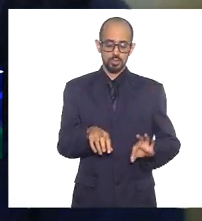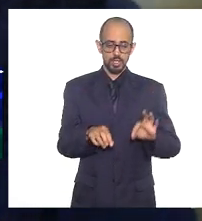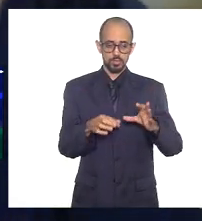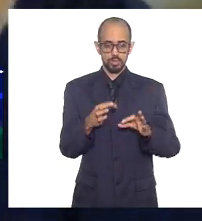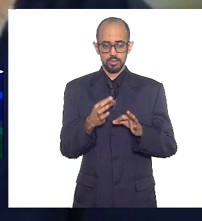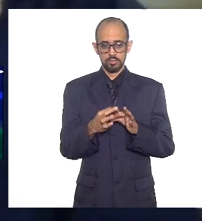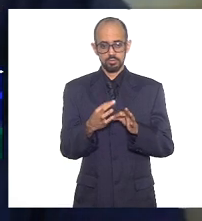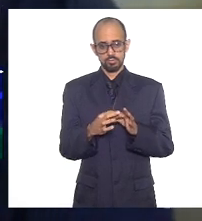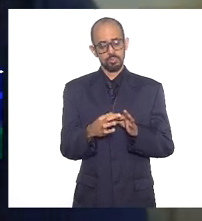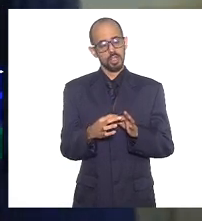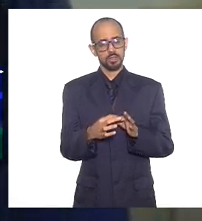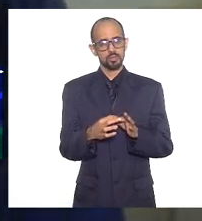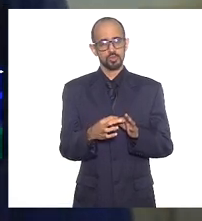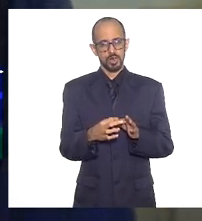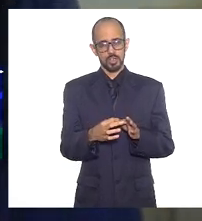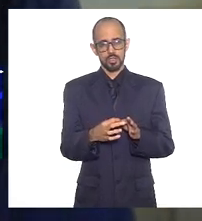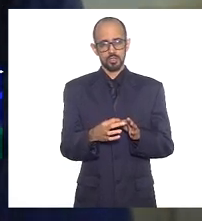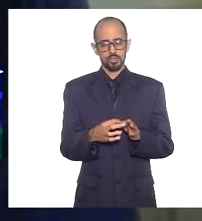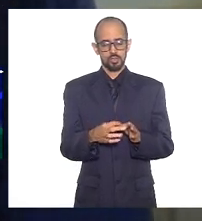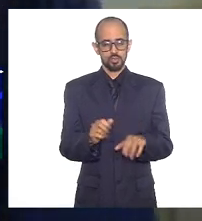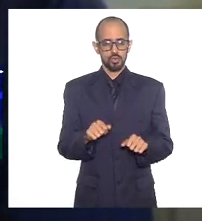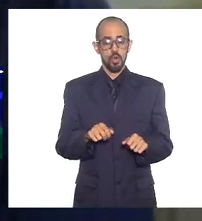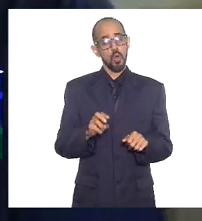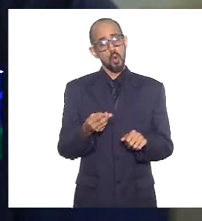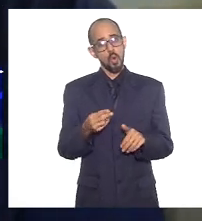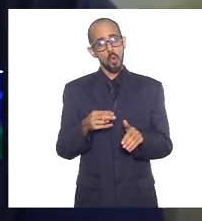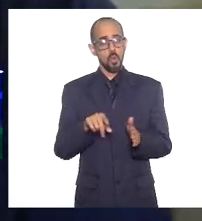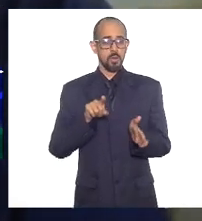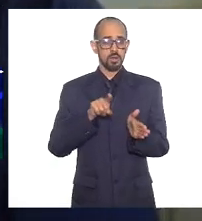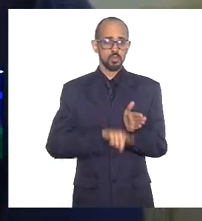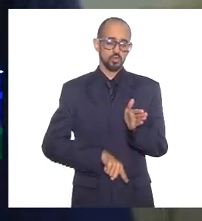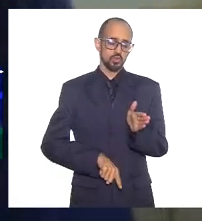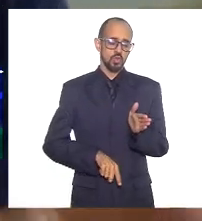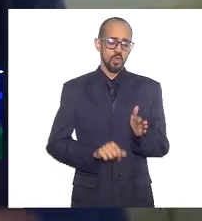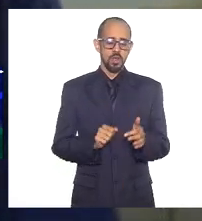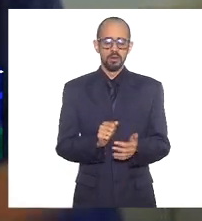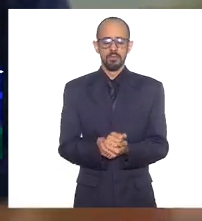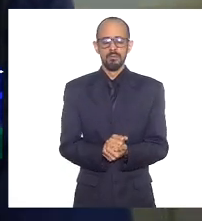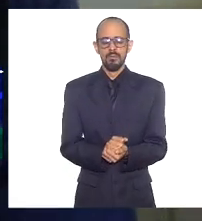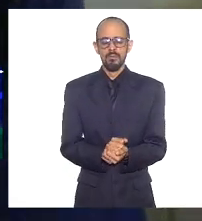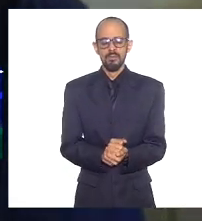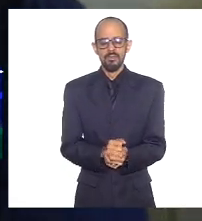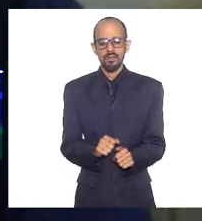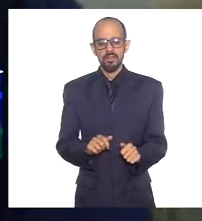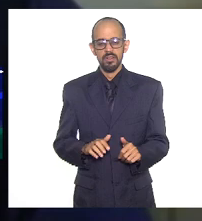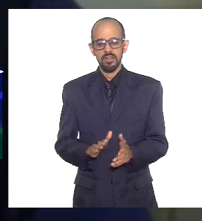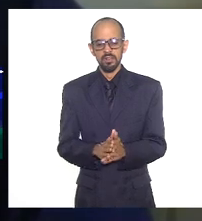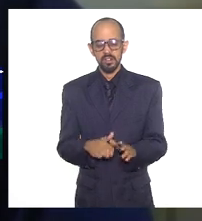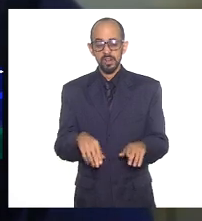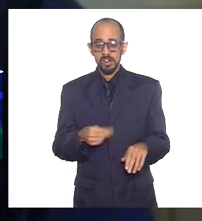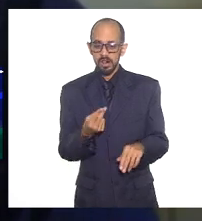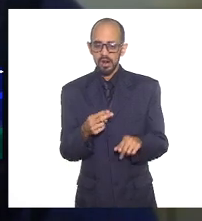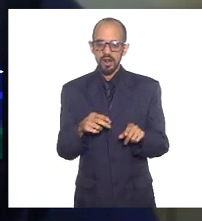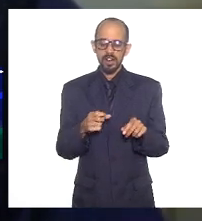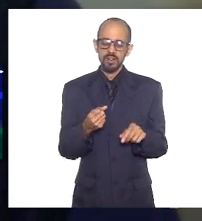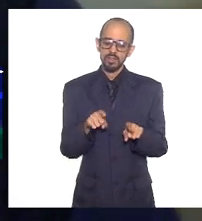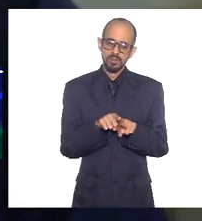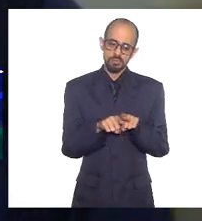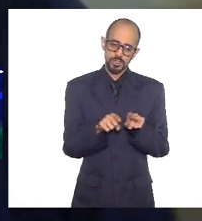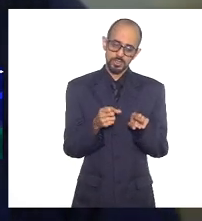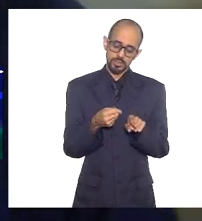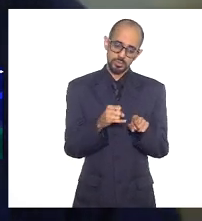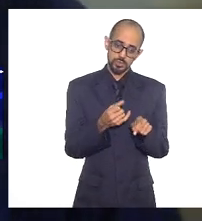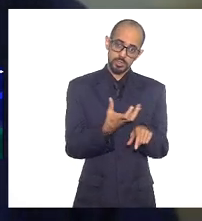aquelas amortizações no cartão de crédito ou quando você saca também no cartão de crédito